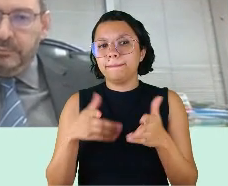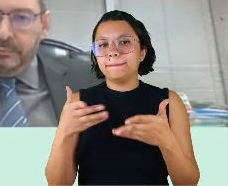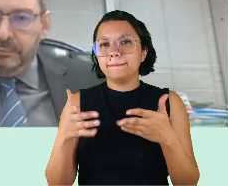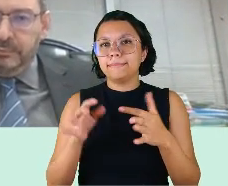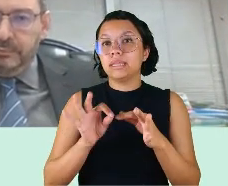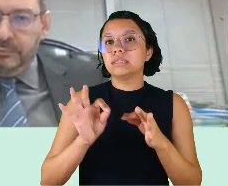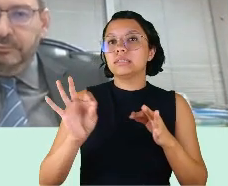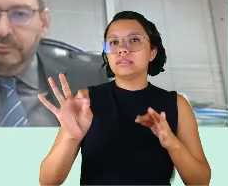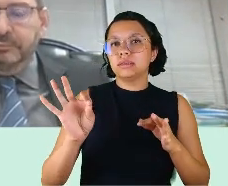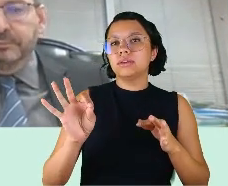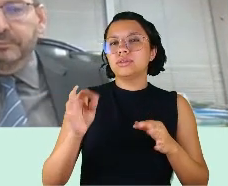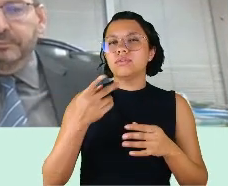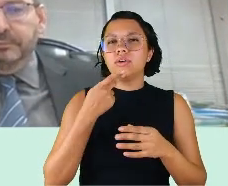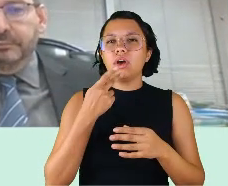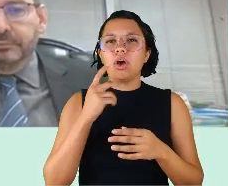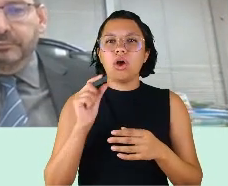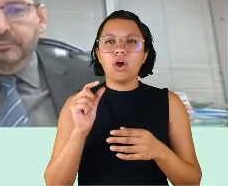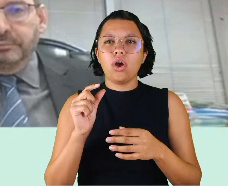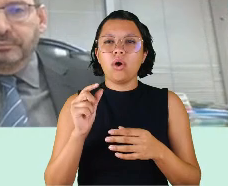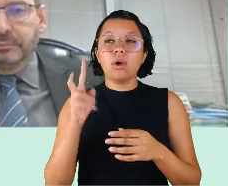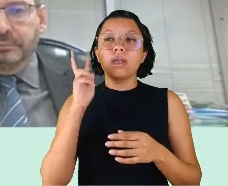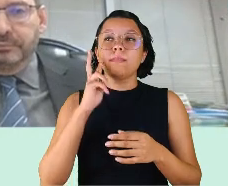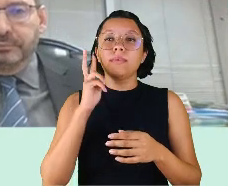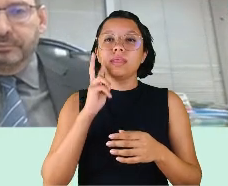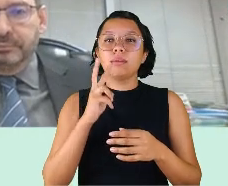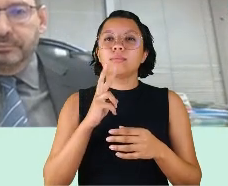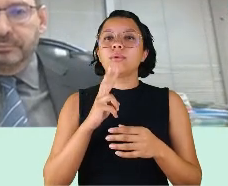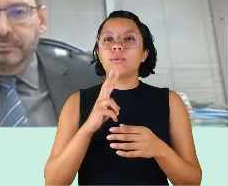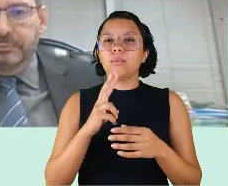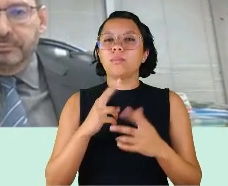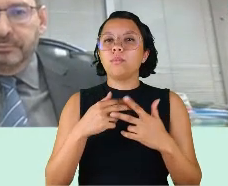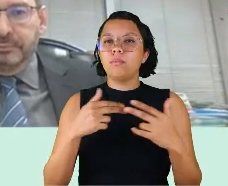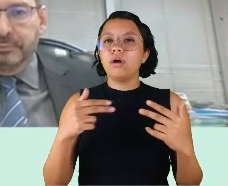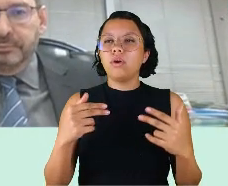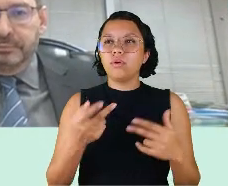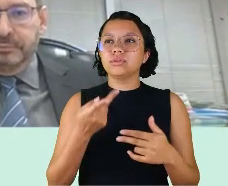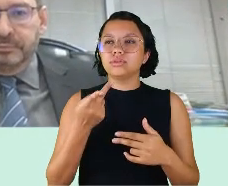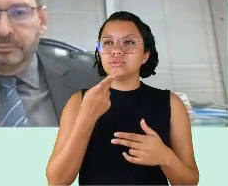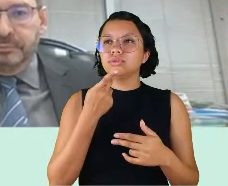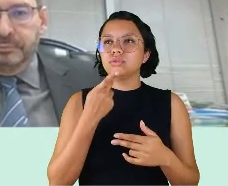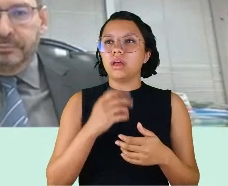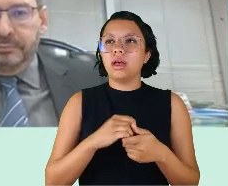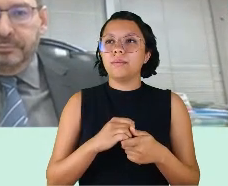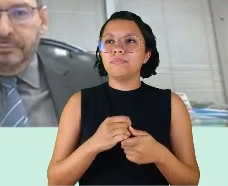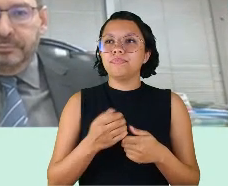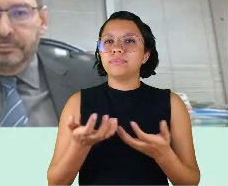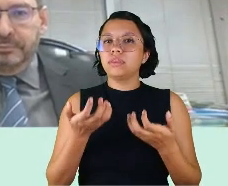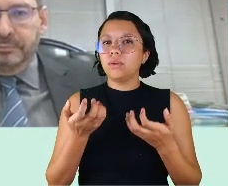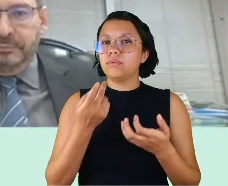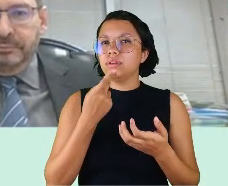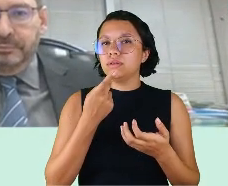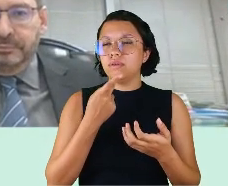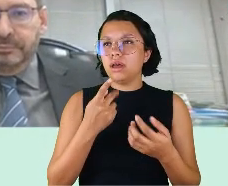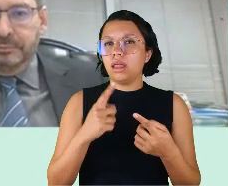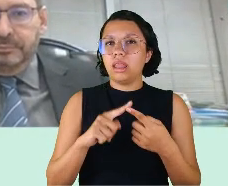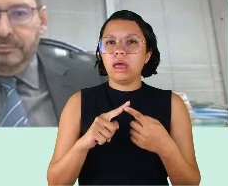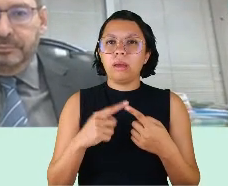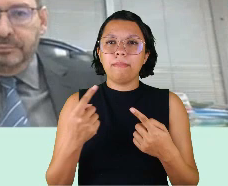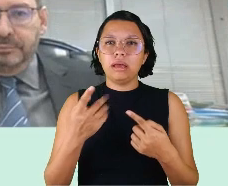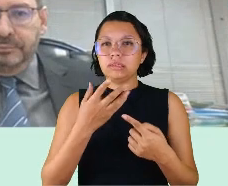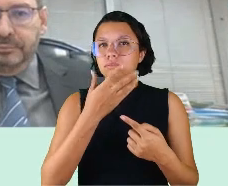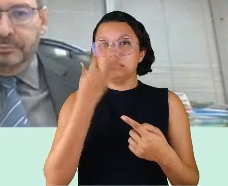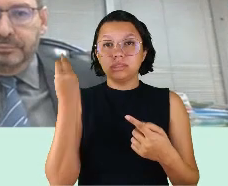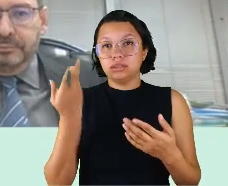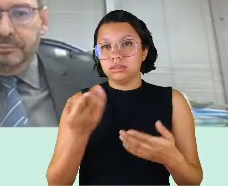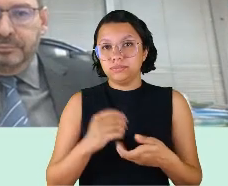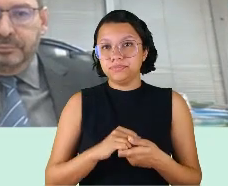da distância, né? Ela fez um comentário, e isso me lembrou uma coisa que eu pretendia dizer e